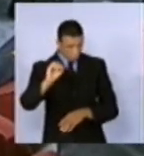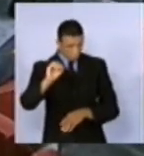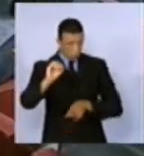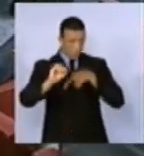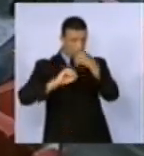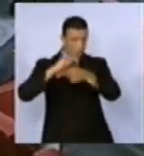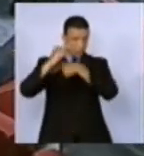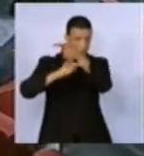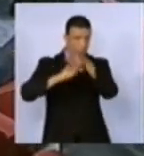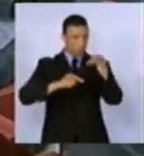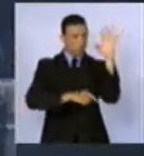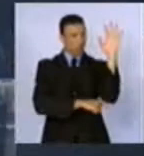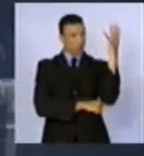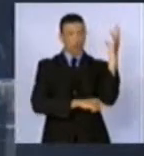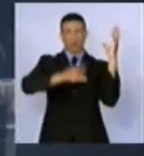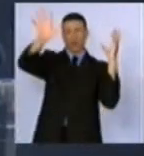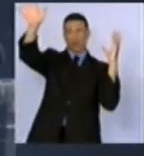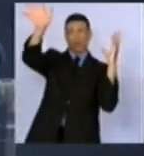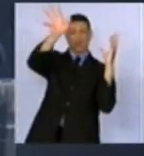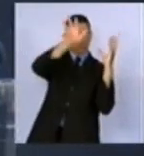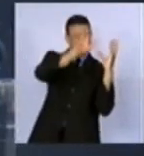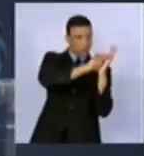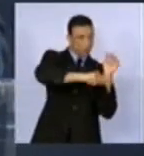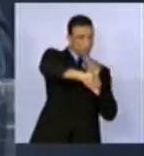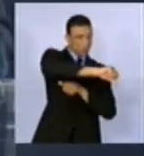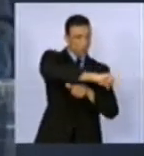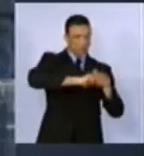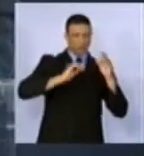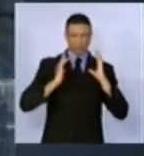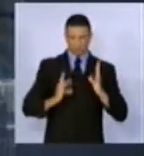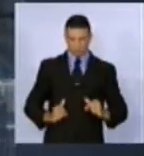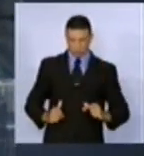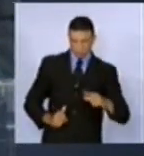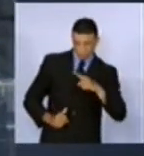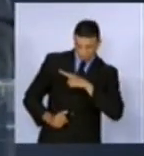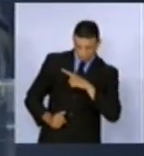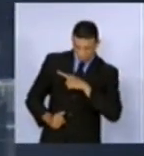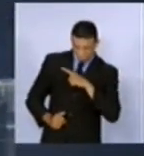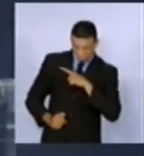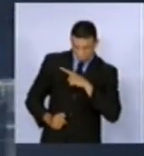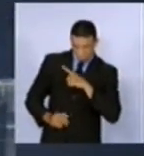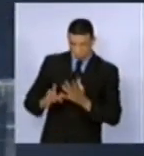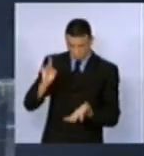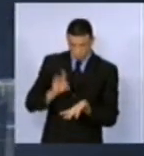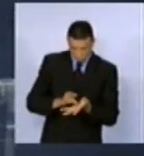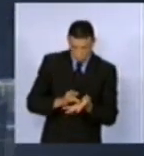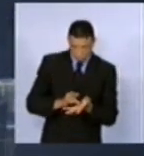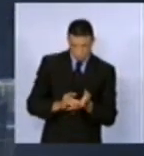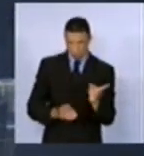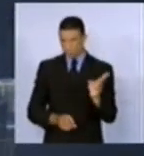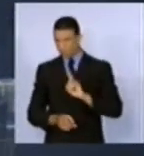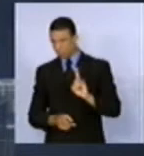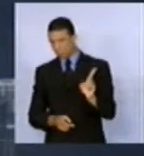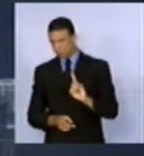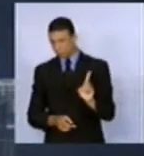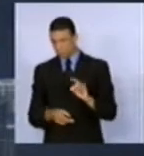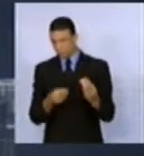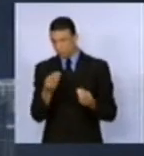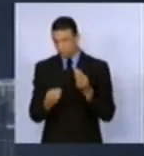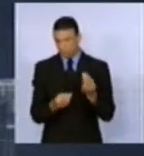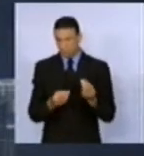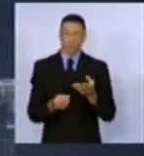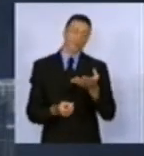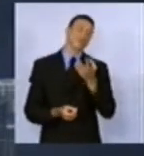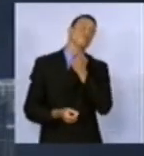tornando nulo balanço na fase agrícola seria desejável que eliminando a queima o balanço se torne